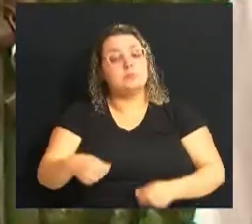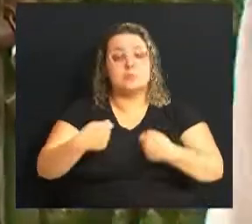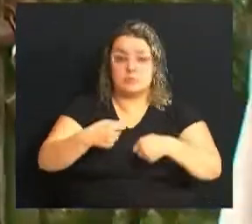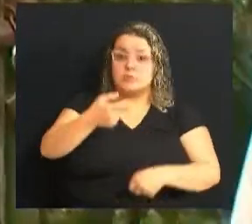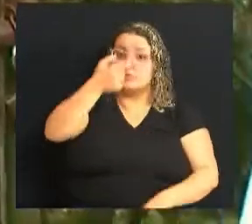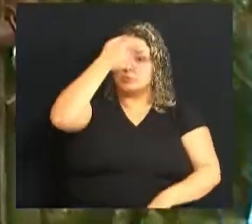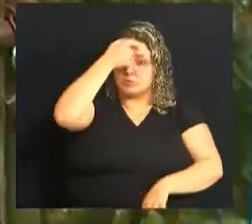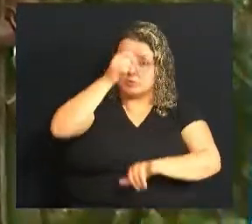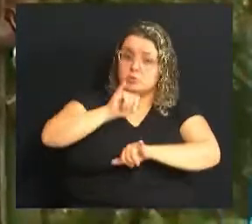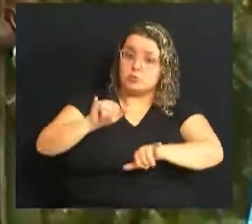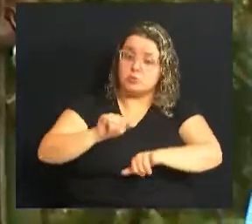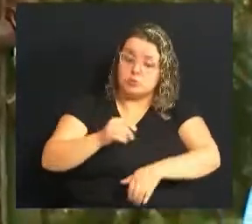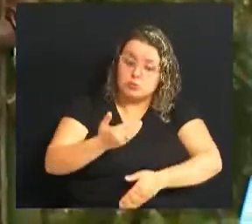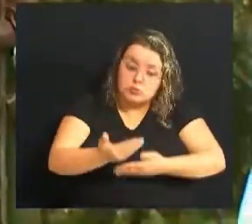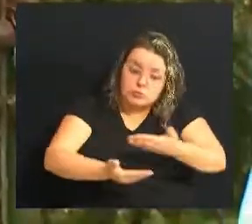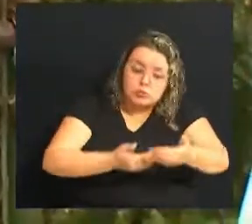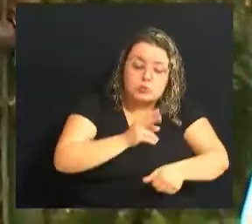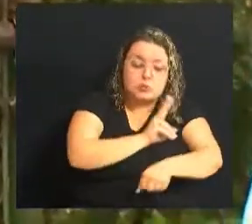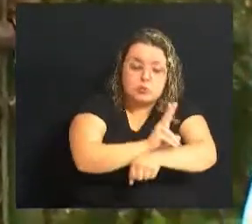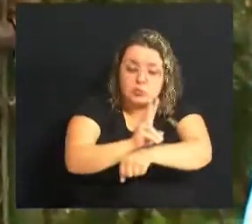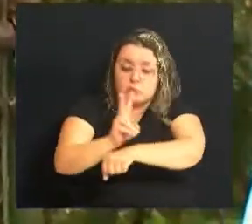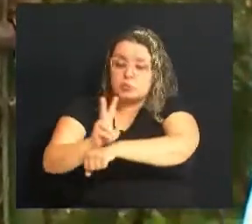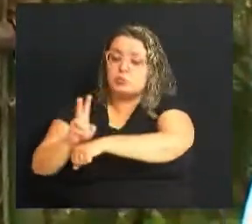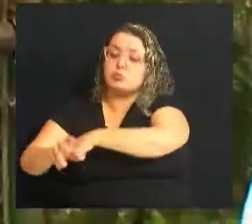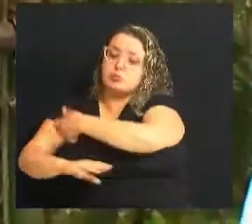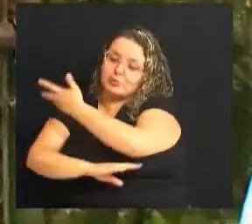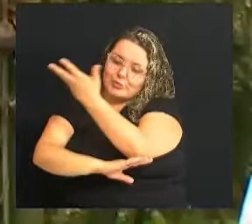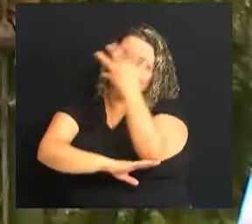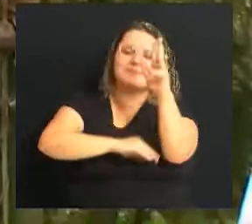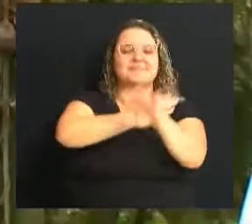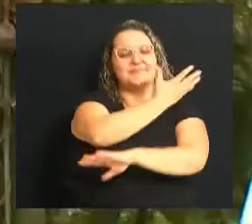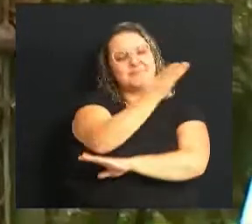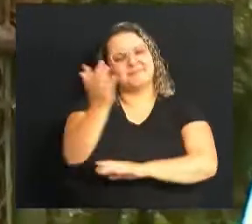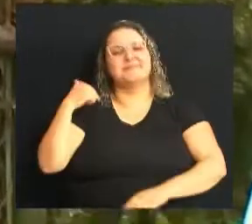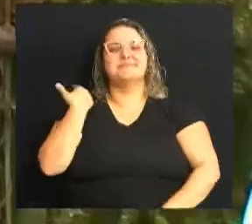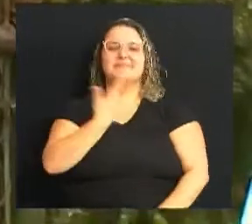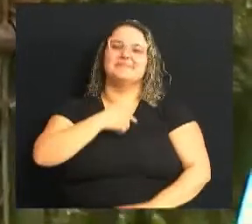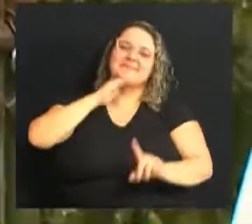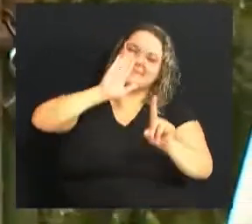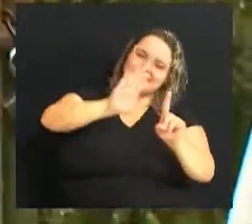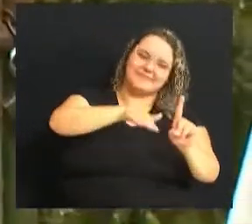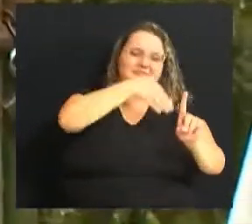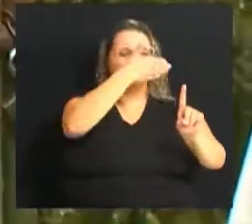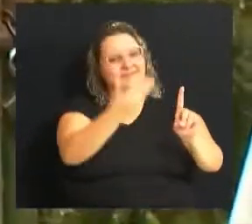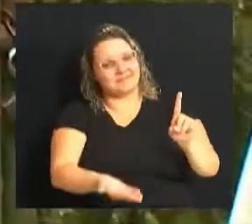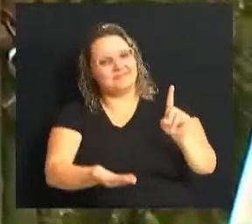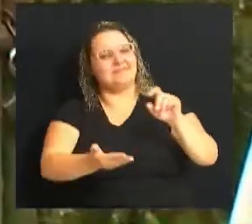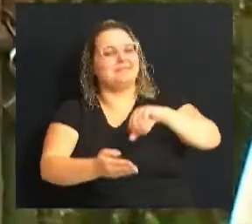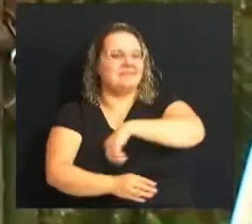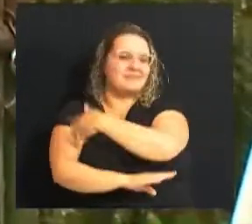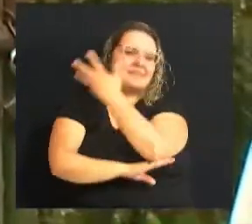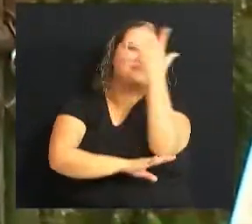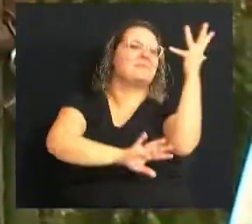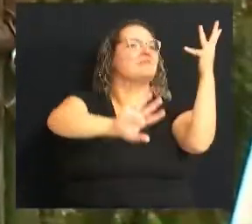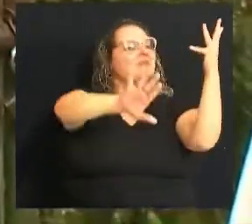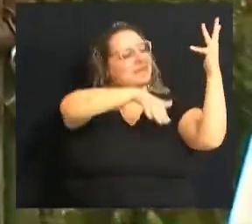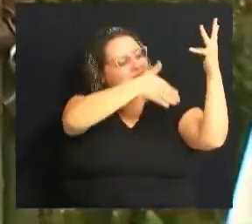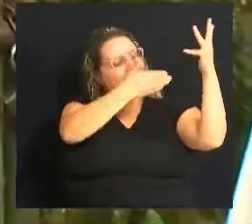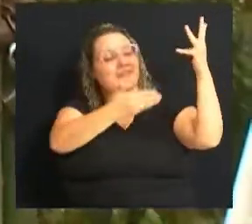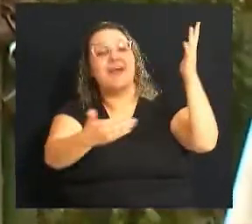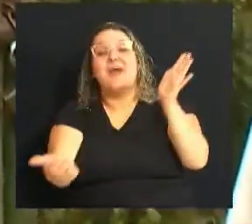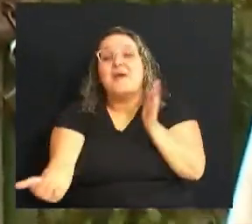de preservar o meio ambiente. Mas fica aí a nossa homenagem ao Dia da Árvore, véspera da chegada